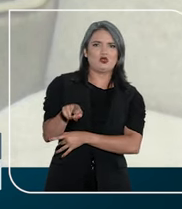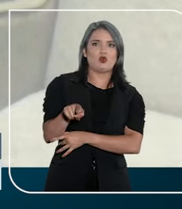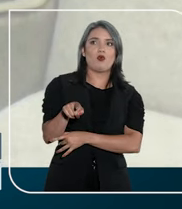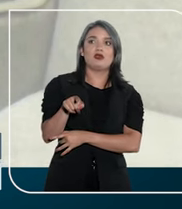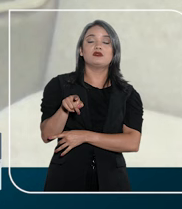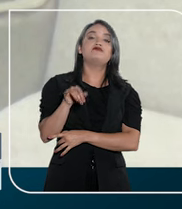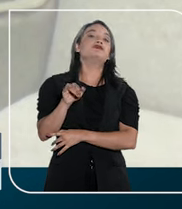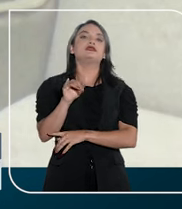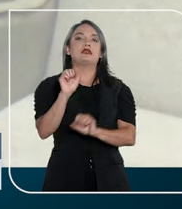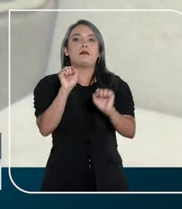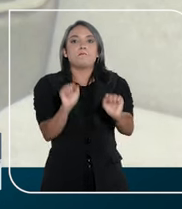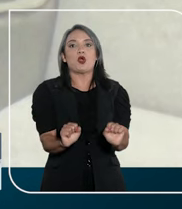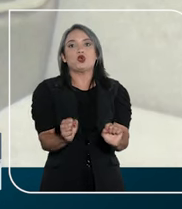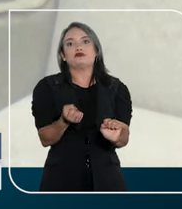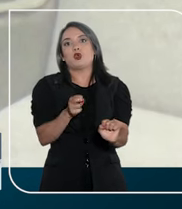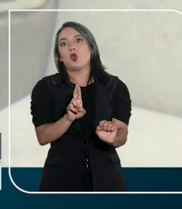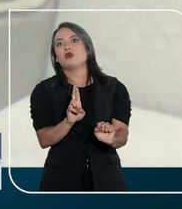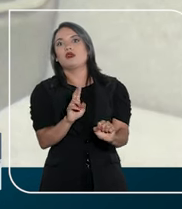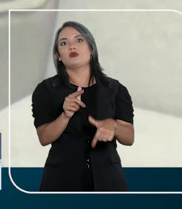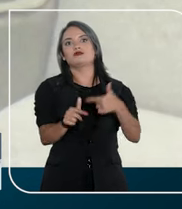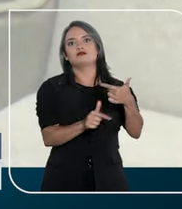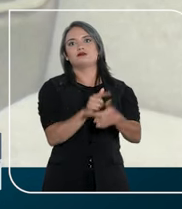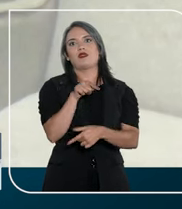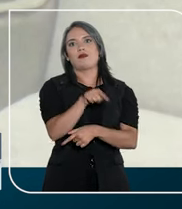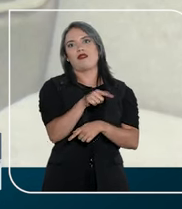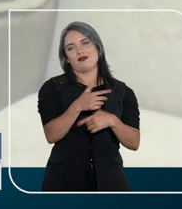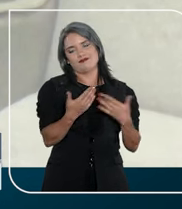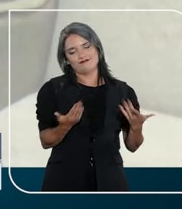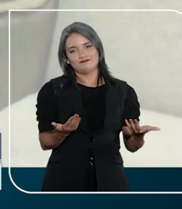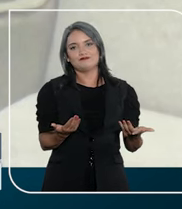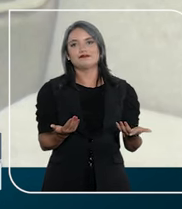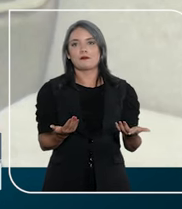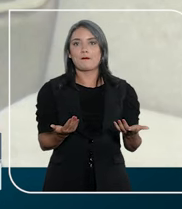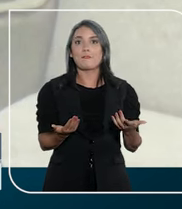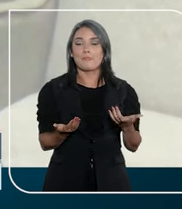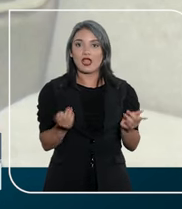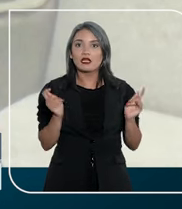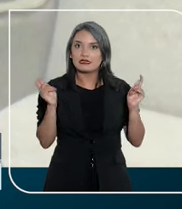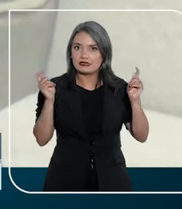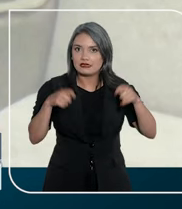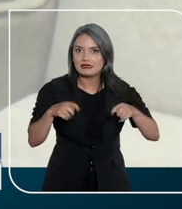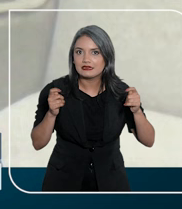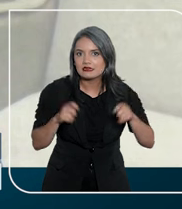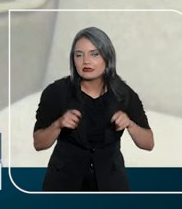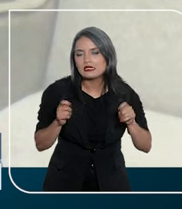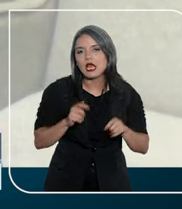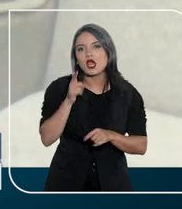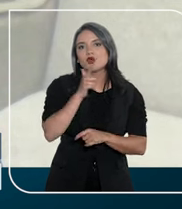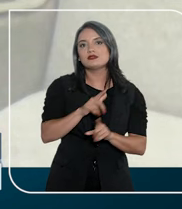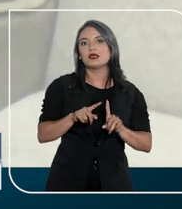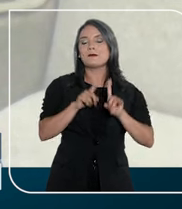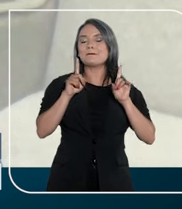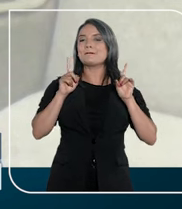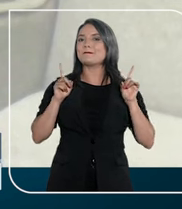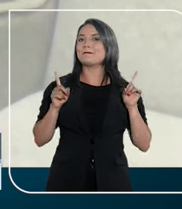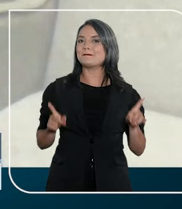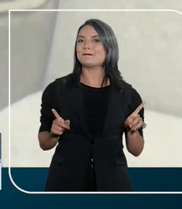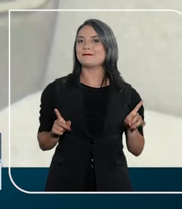apto ou não para o exercício de um cargo público. Evidentemente que isso é possível, mas isso deve